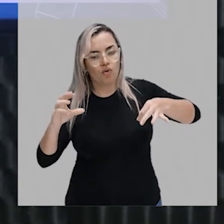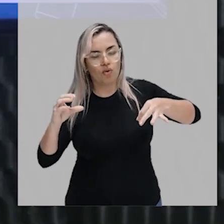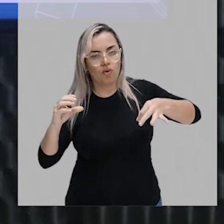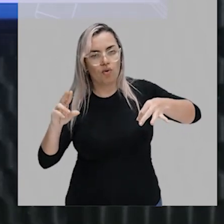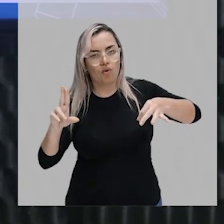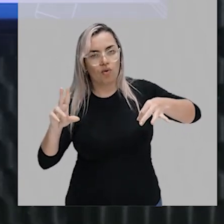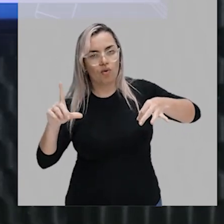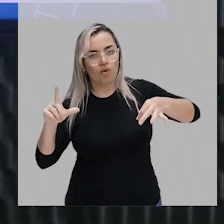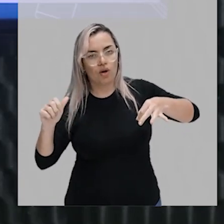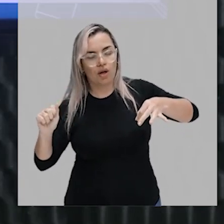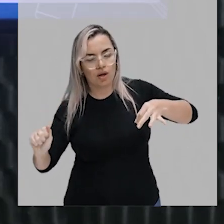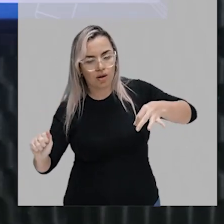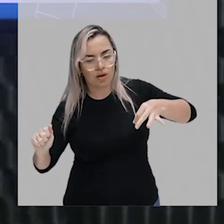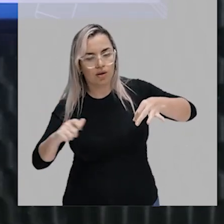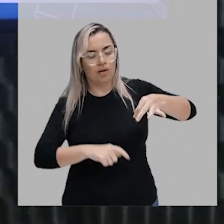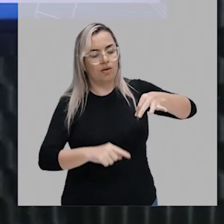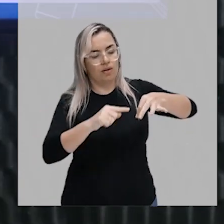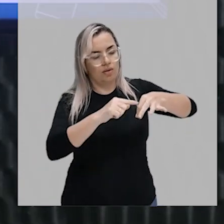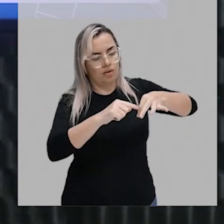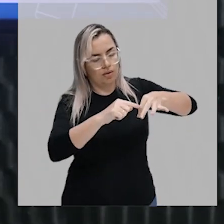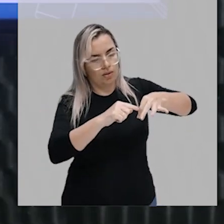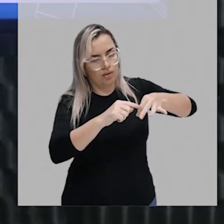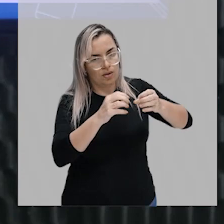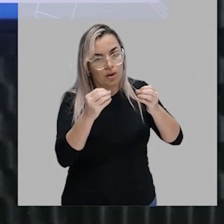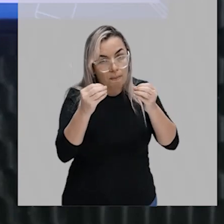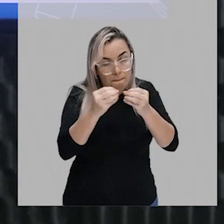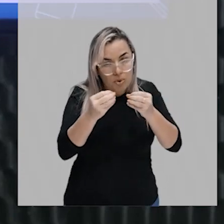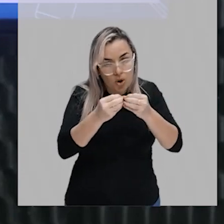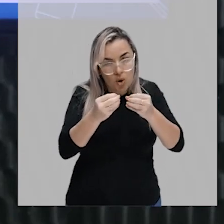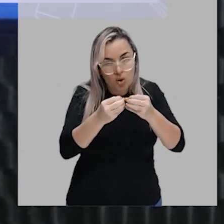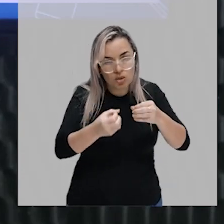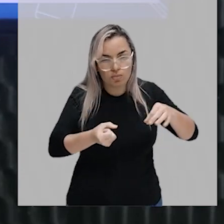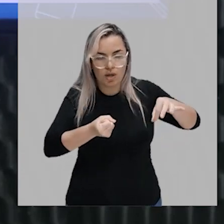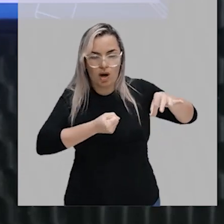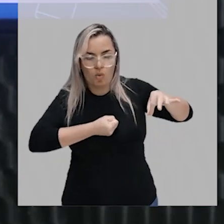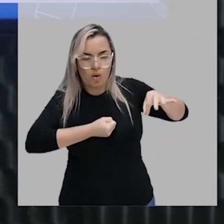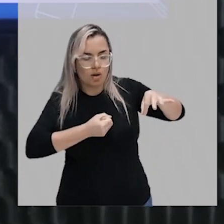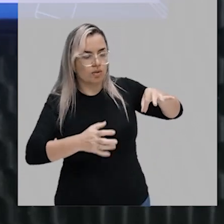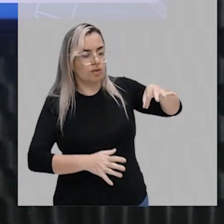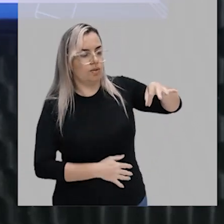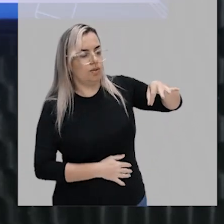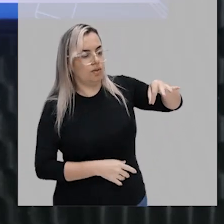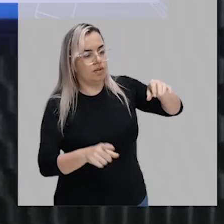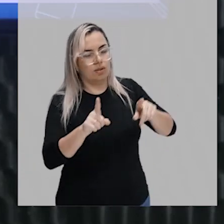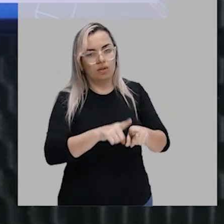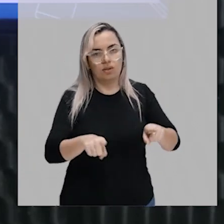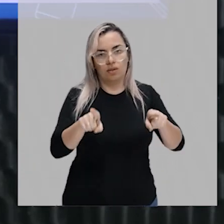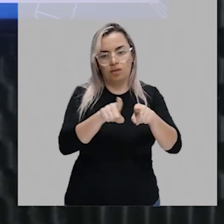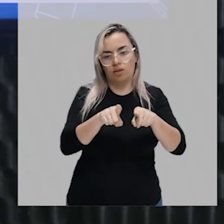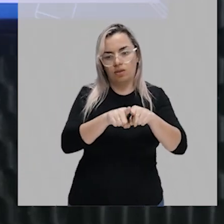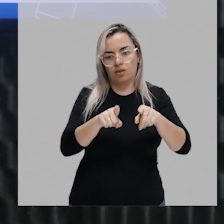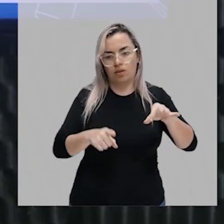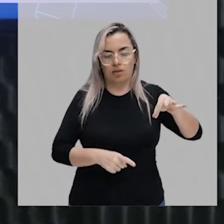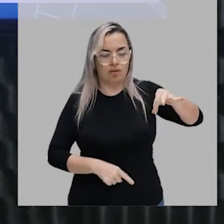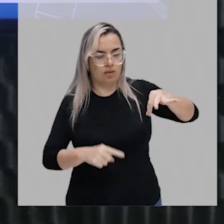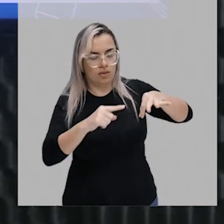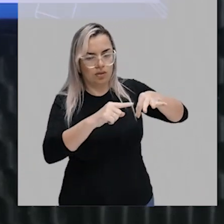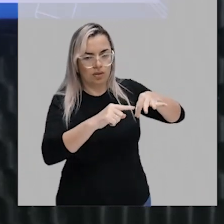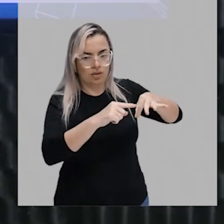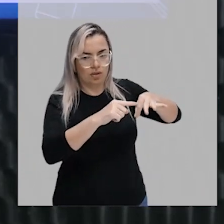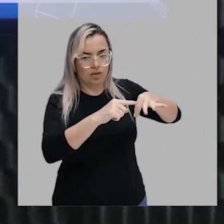vagina, ok? Que é mais próximo ao ânus. Nós temos também aqui, pessoal, uma